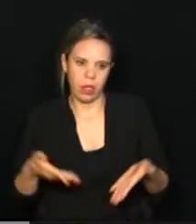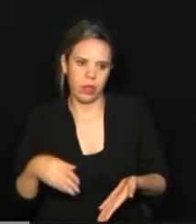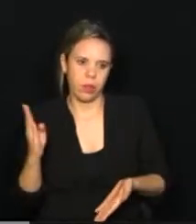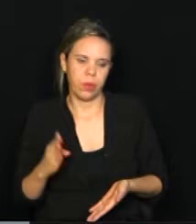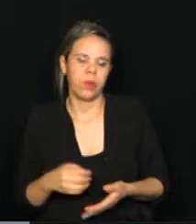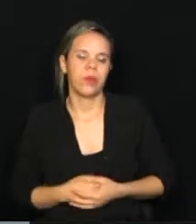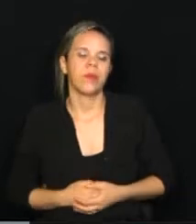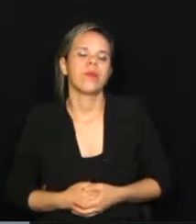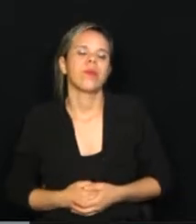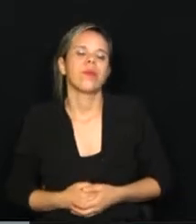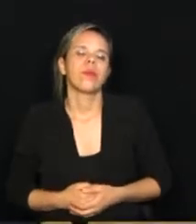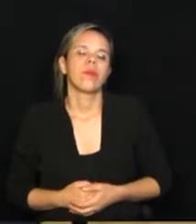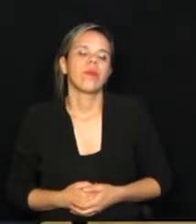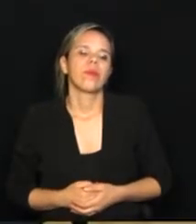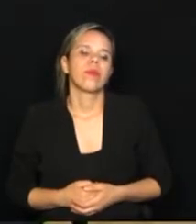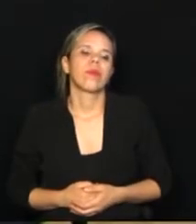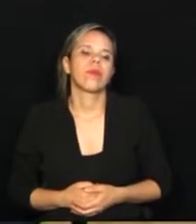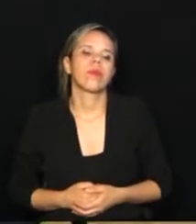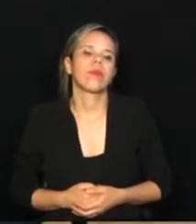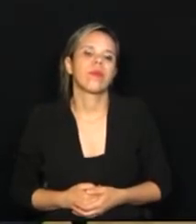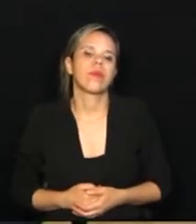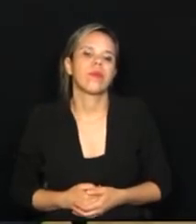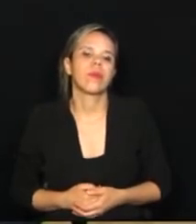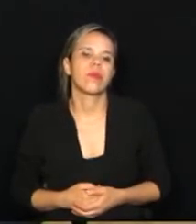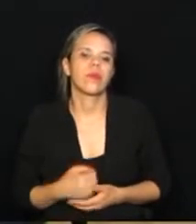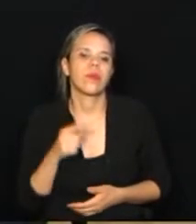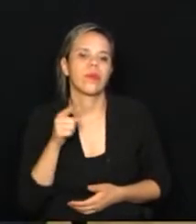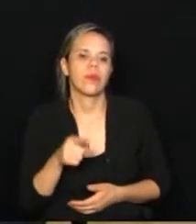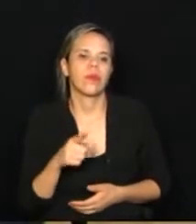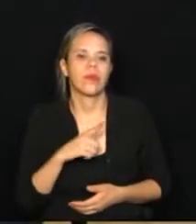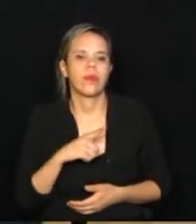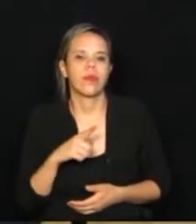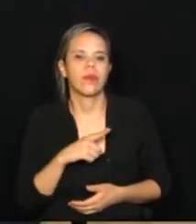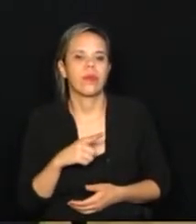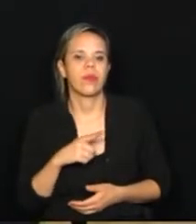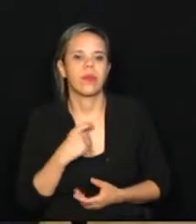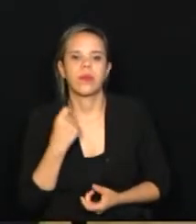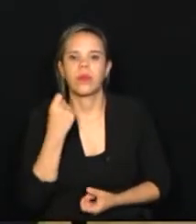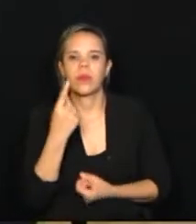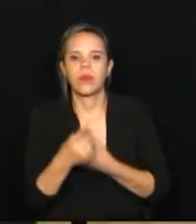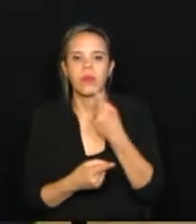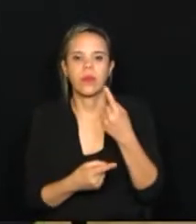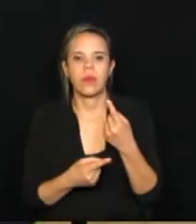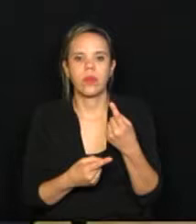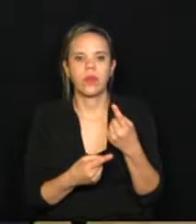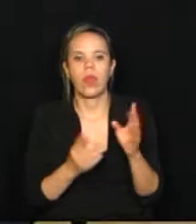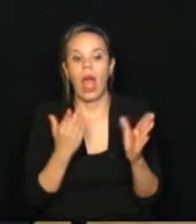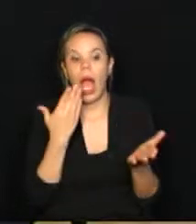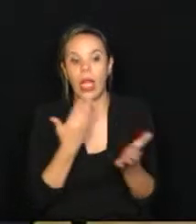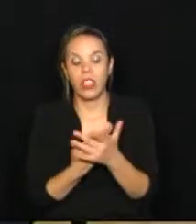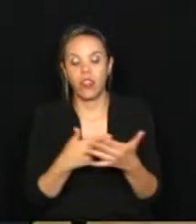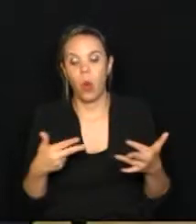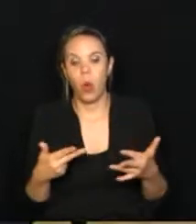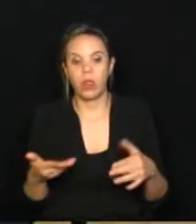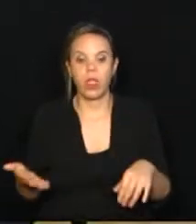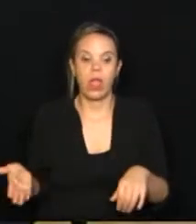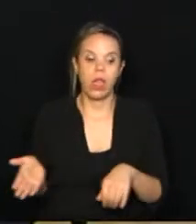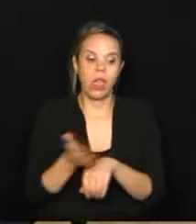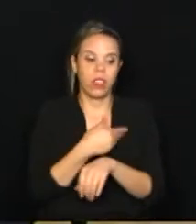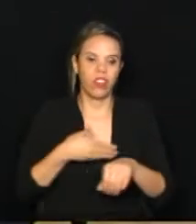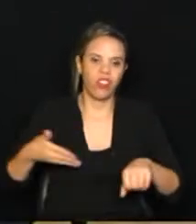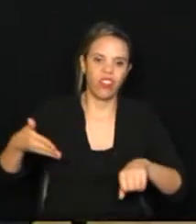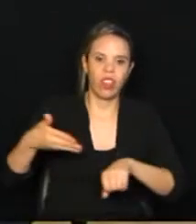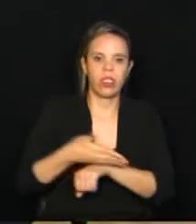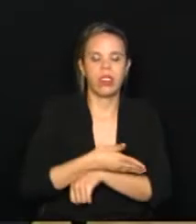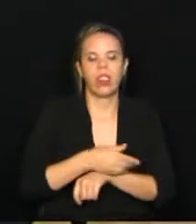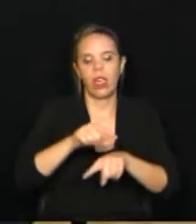mesmo. E você tem alguma superstição antes de entrar em quadra? Tem que entrar